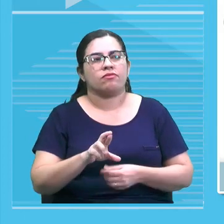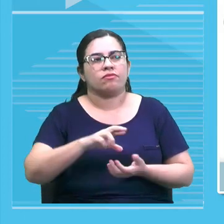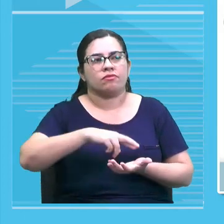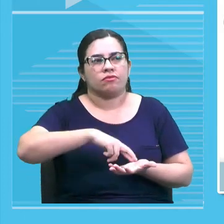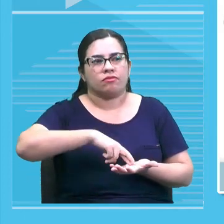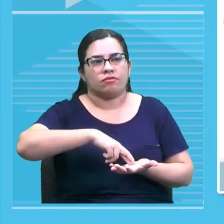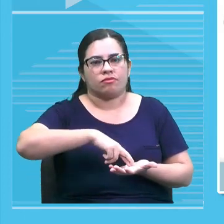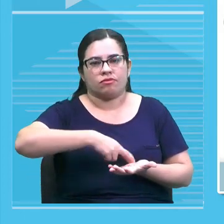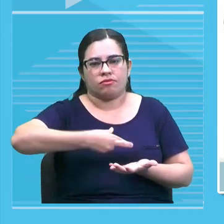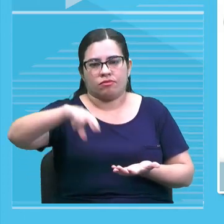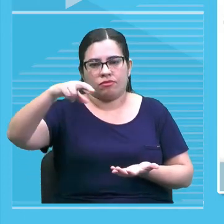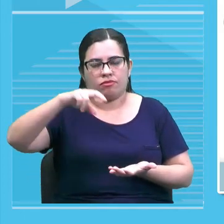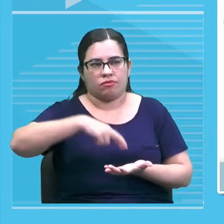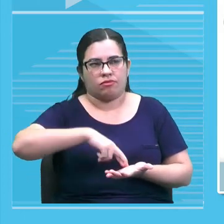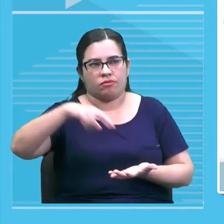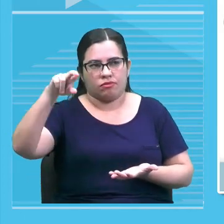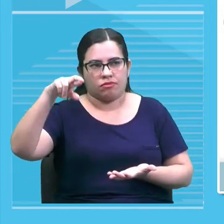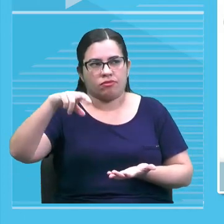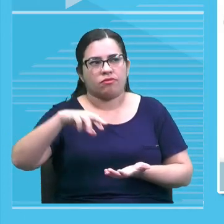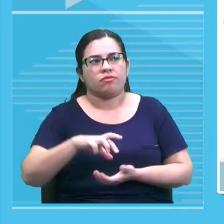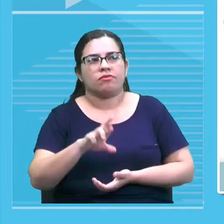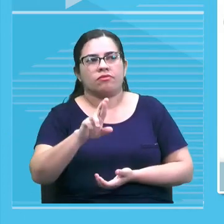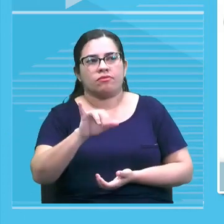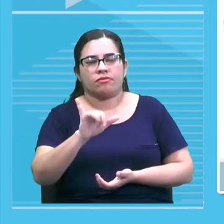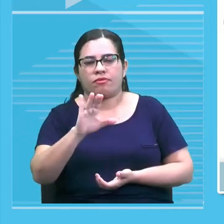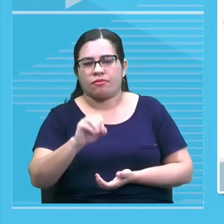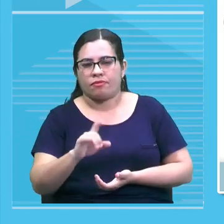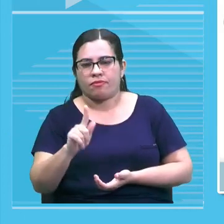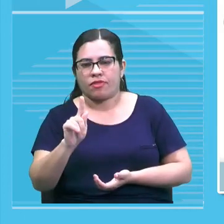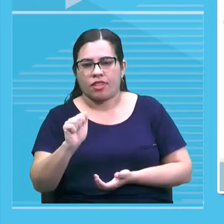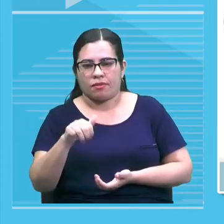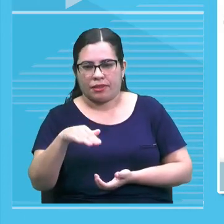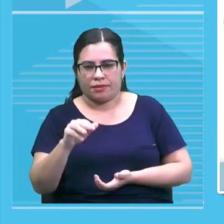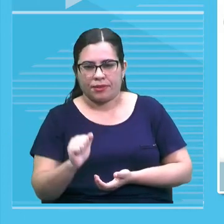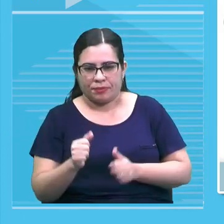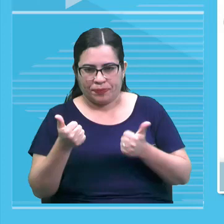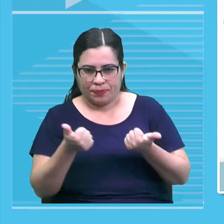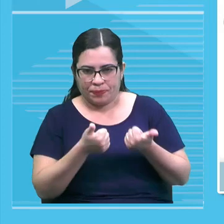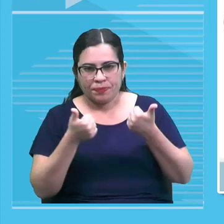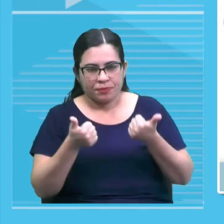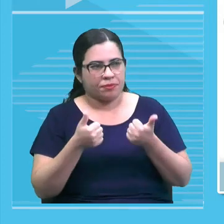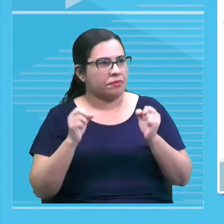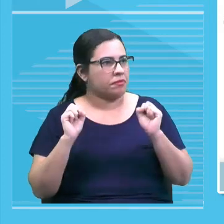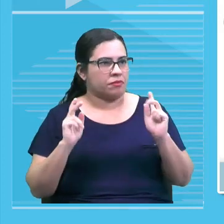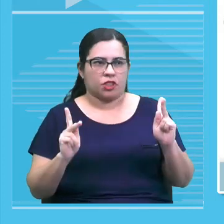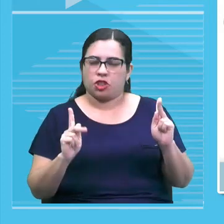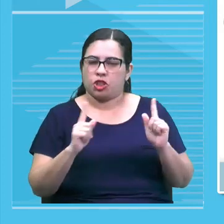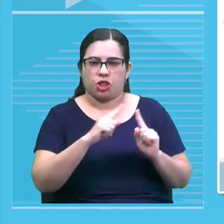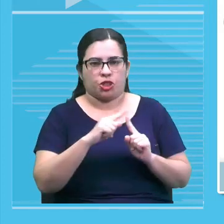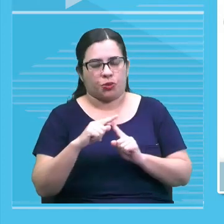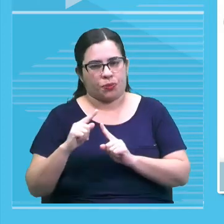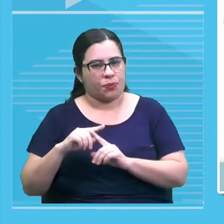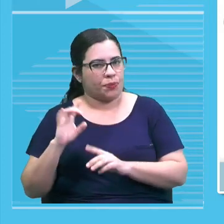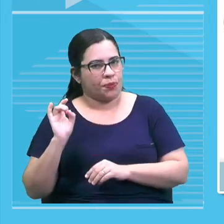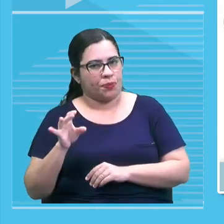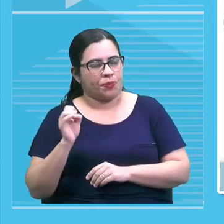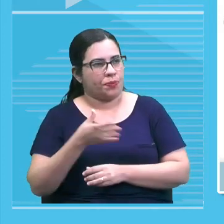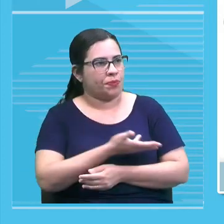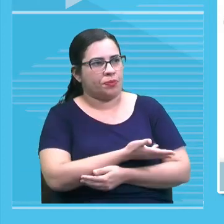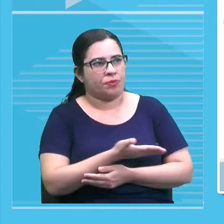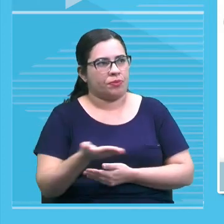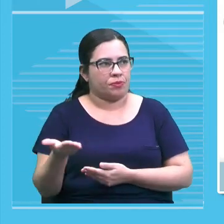raio x e raios gama só são essas tá